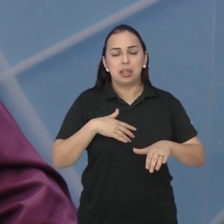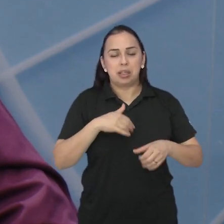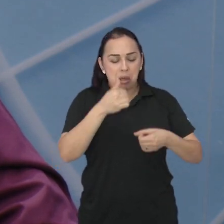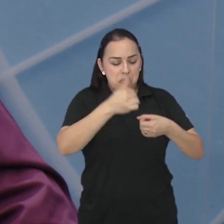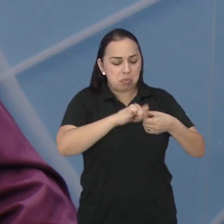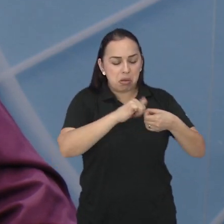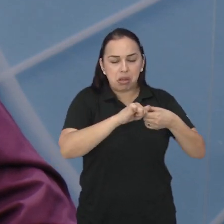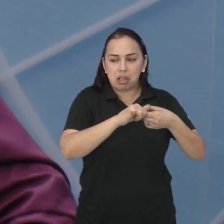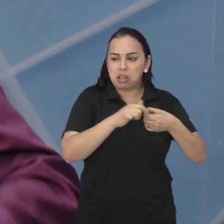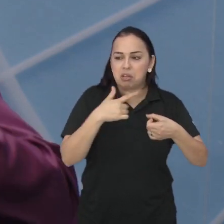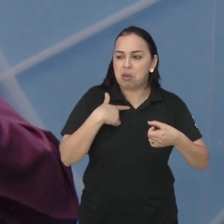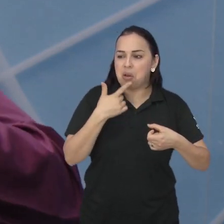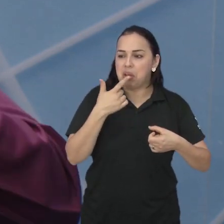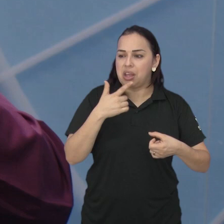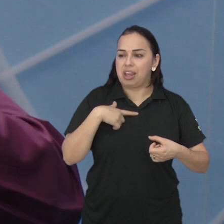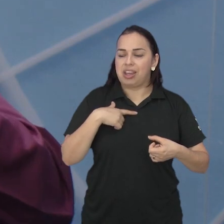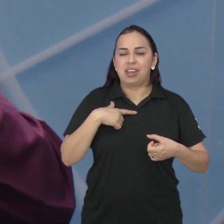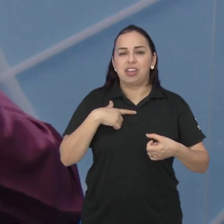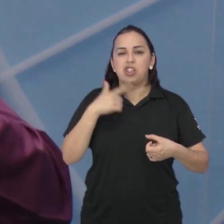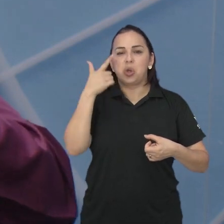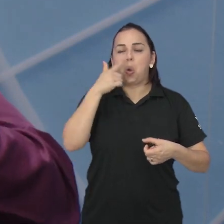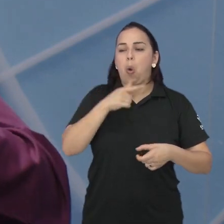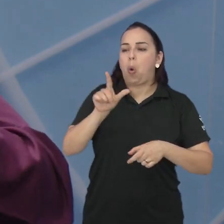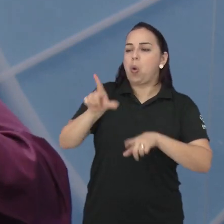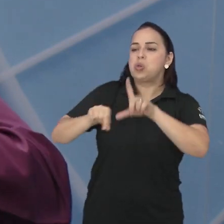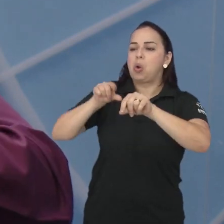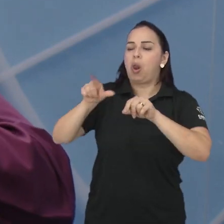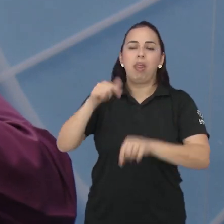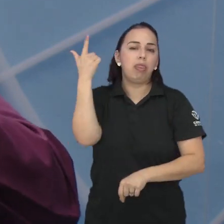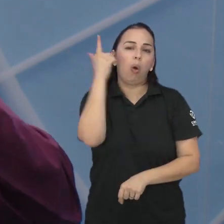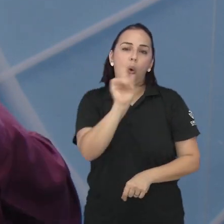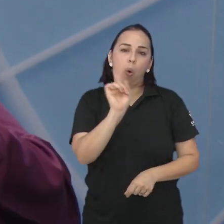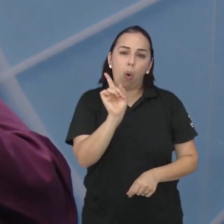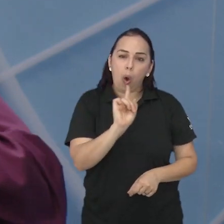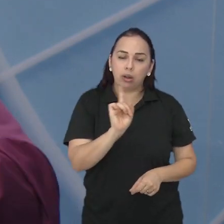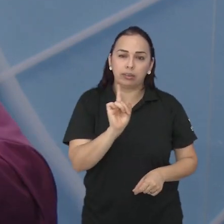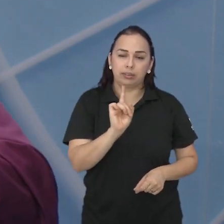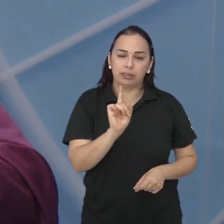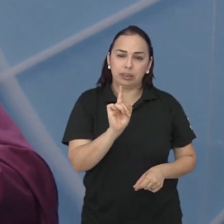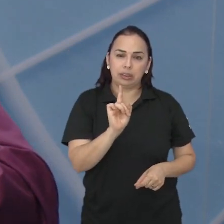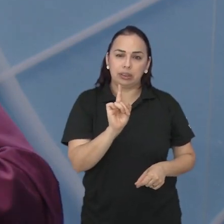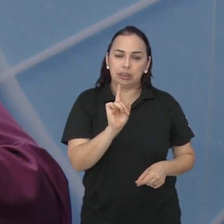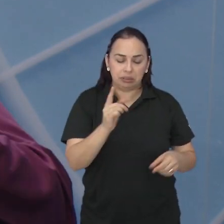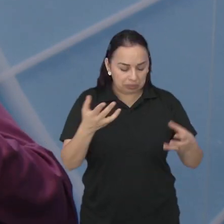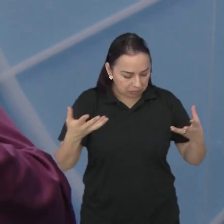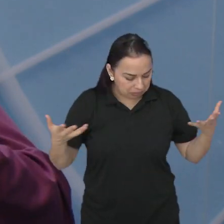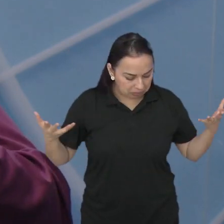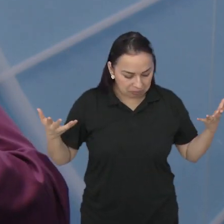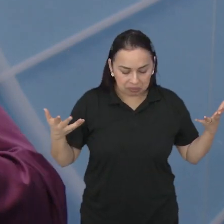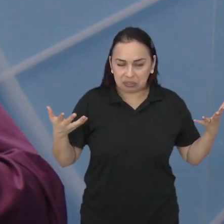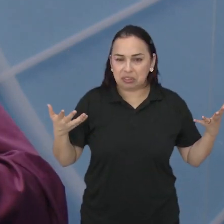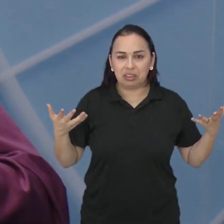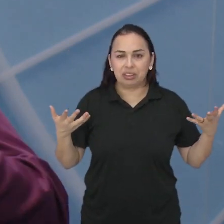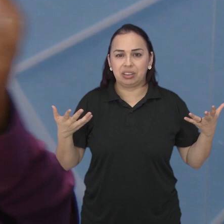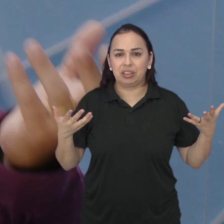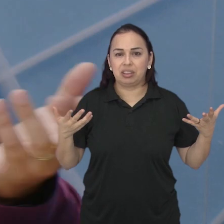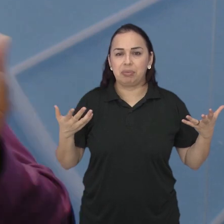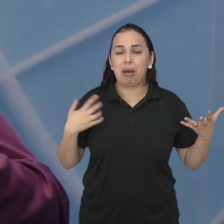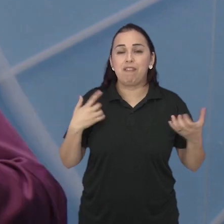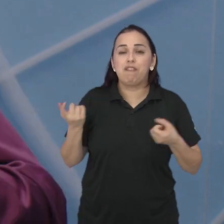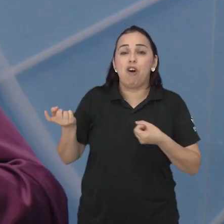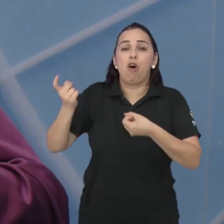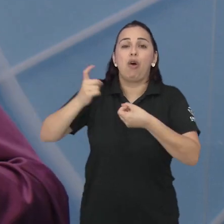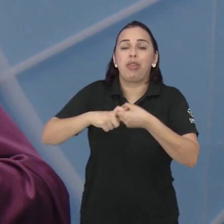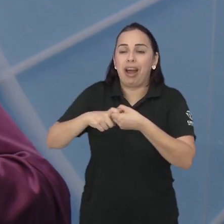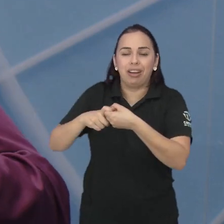escolher por ele. E aquele uso intensifica, ele perde todo o estímulo dele até para